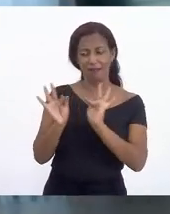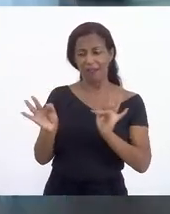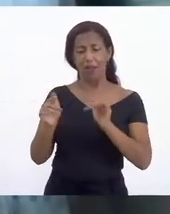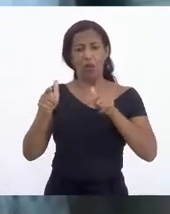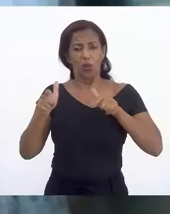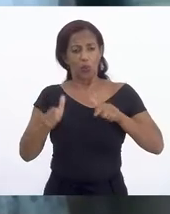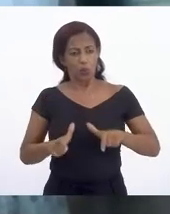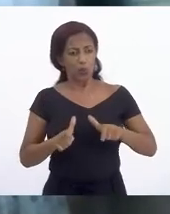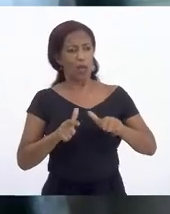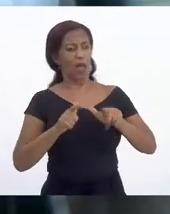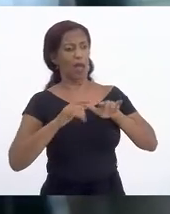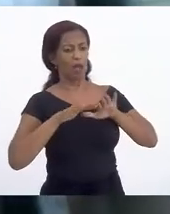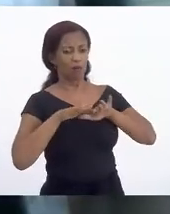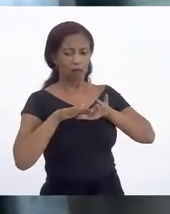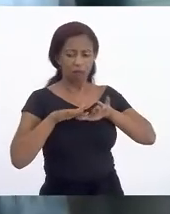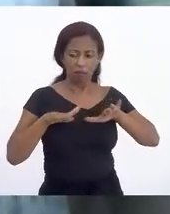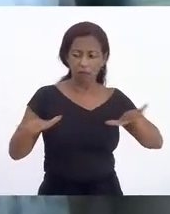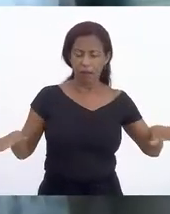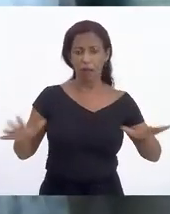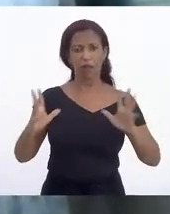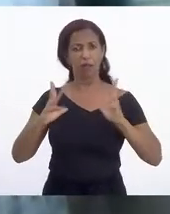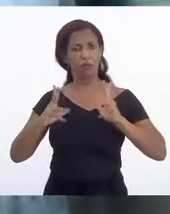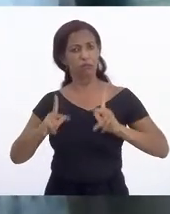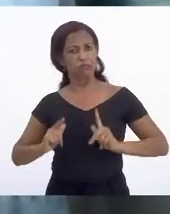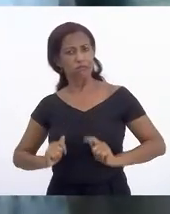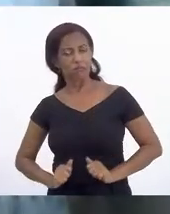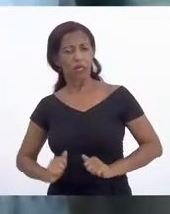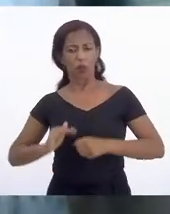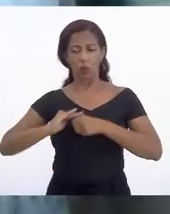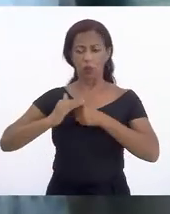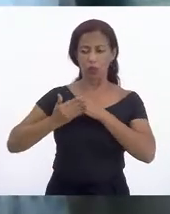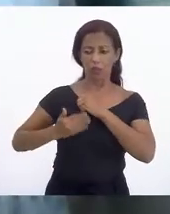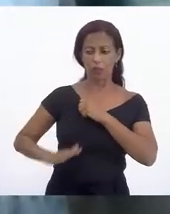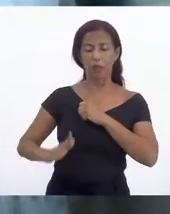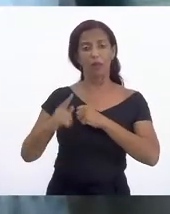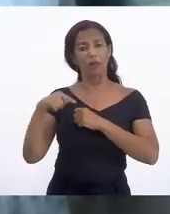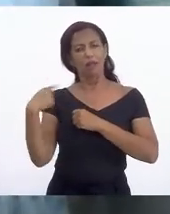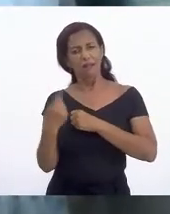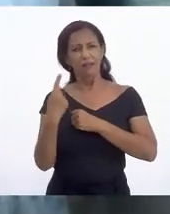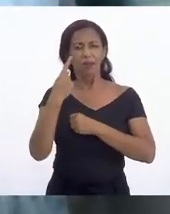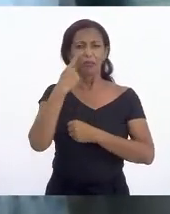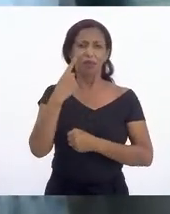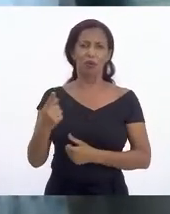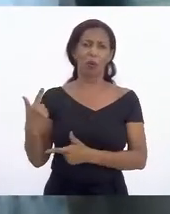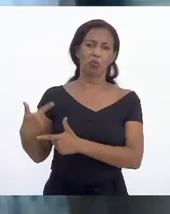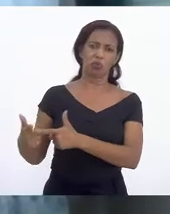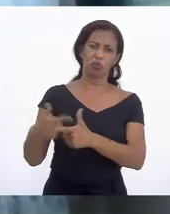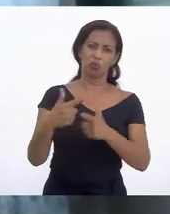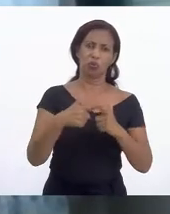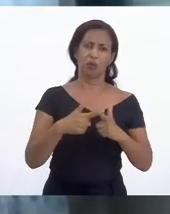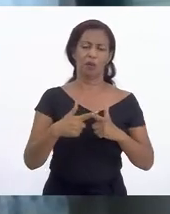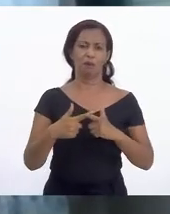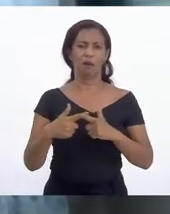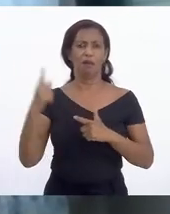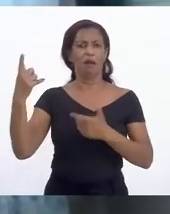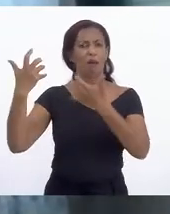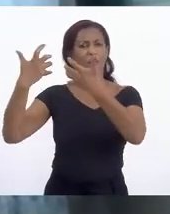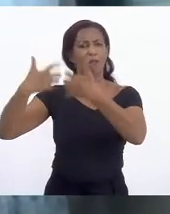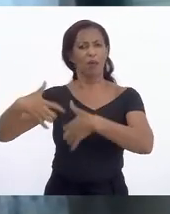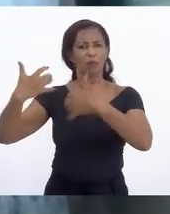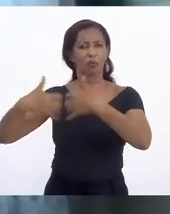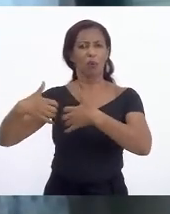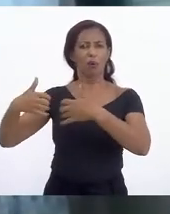plano, com infraestrutura, com saneamento. Então, nós acompanhamos a tragédia da região serrana no Rio,